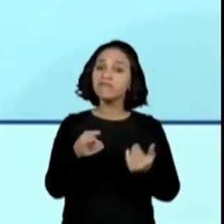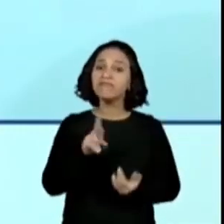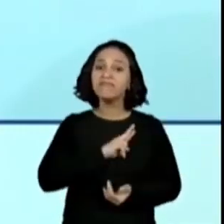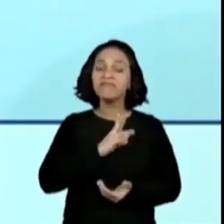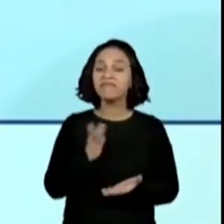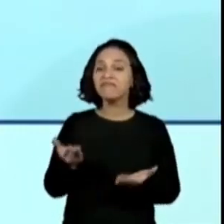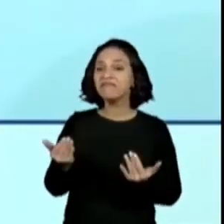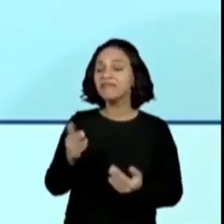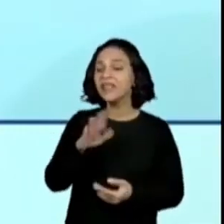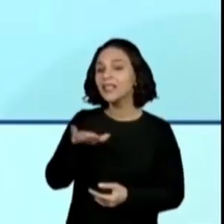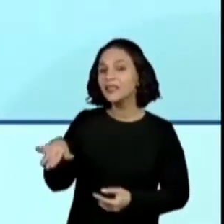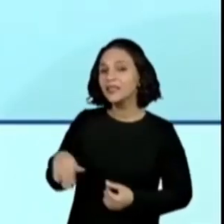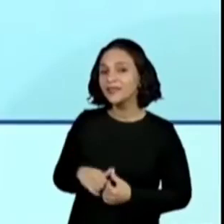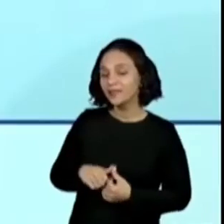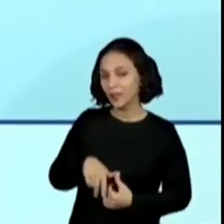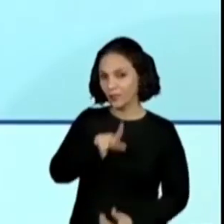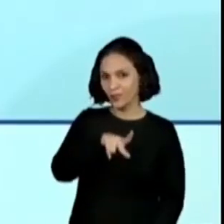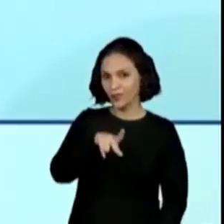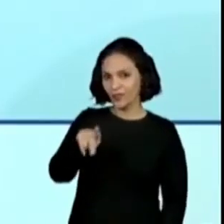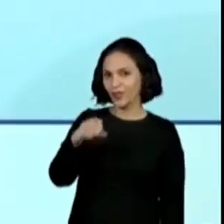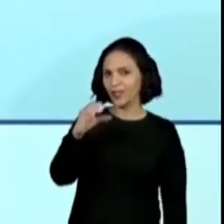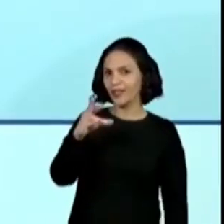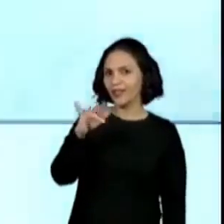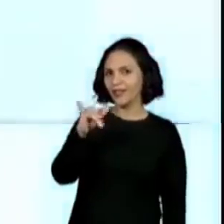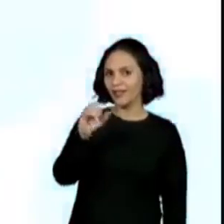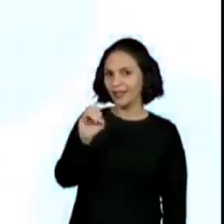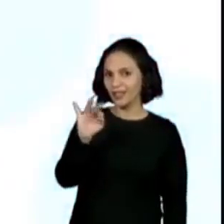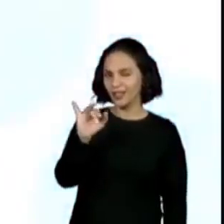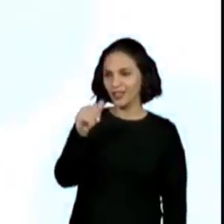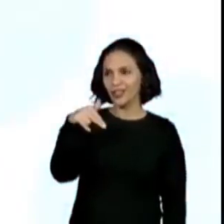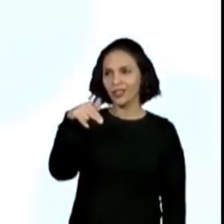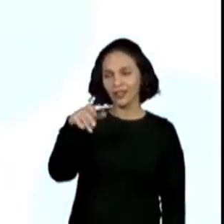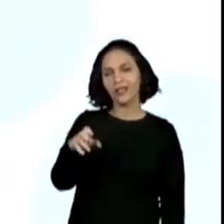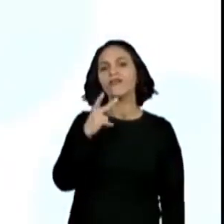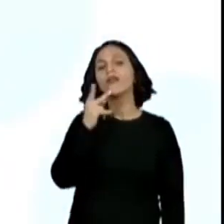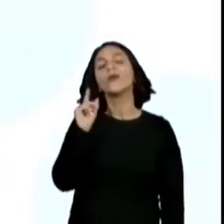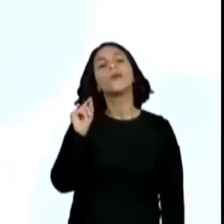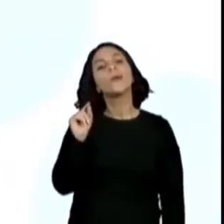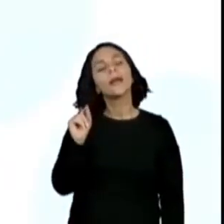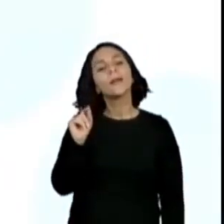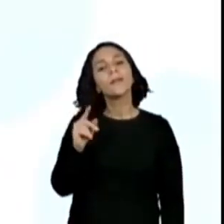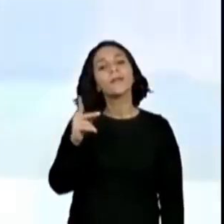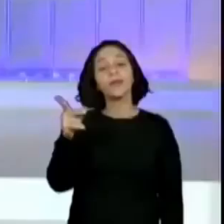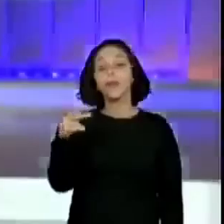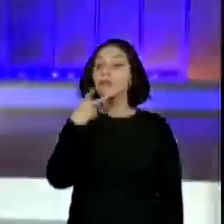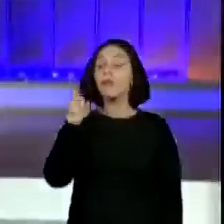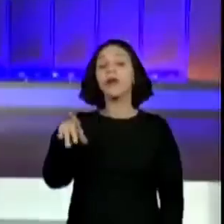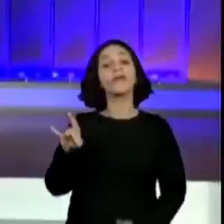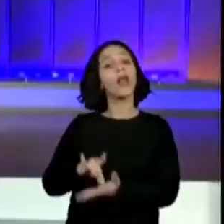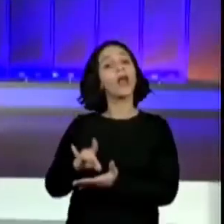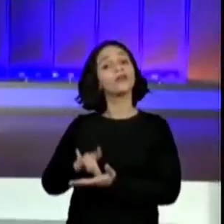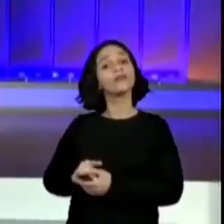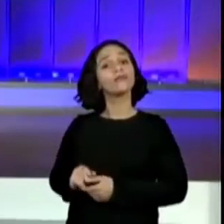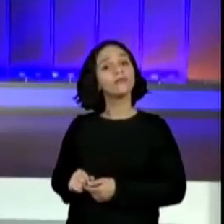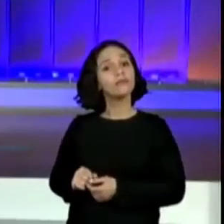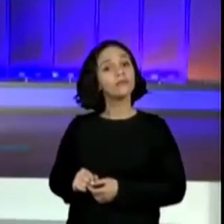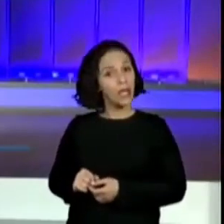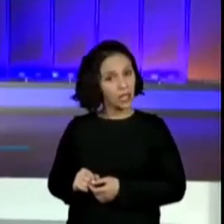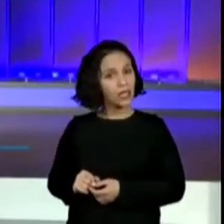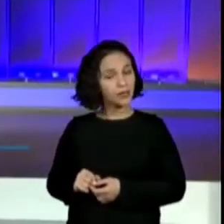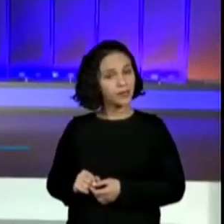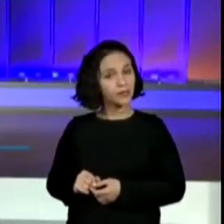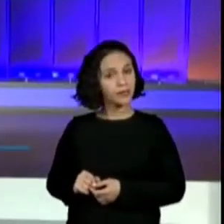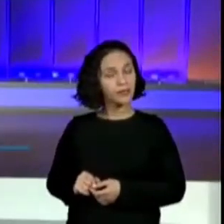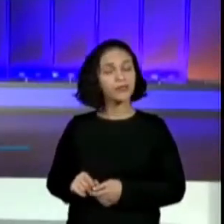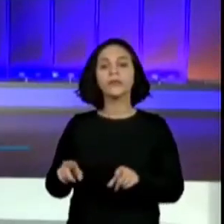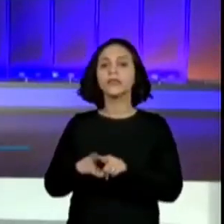ó professora Cristiane falou que o Pedro Henrique disse que é verdadeira Hum entendi quem mais professora